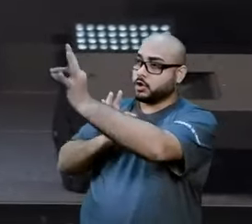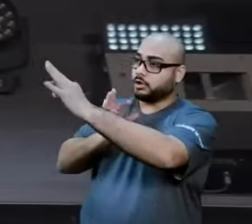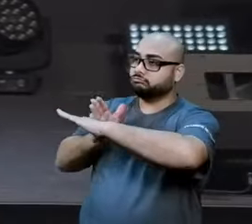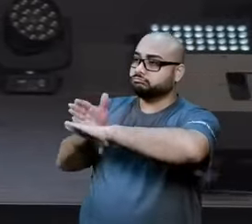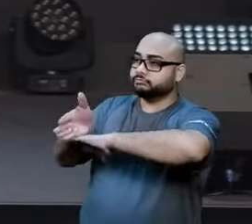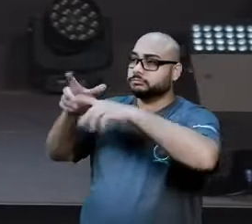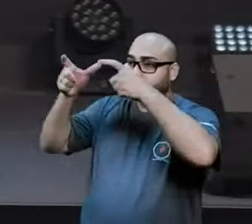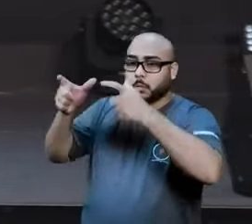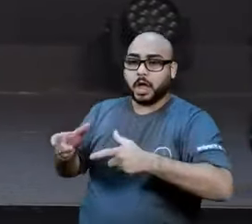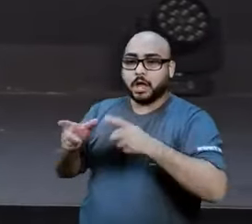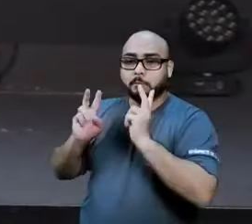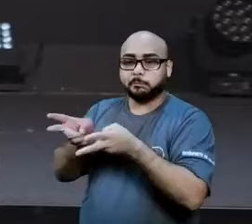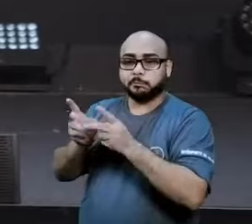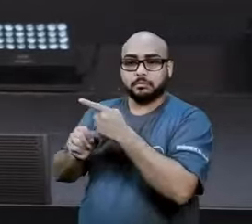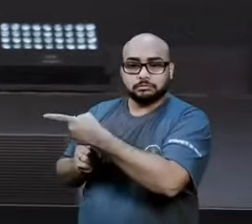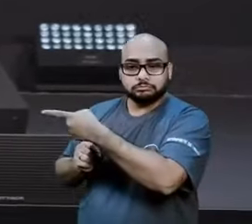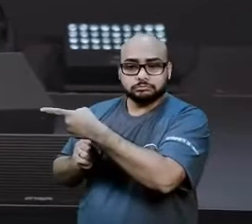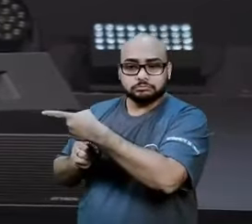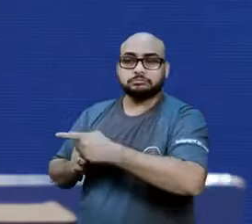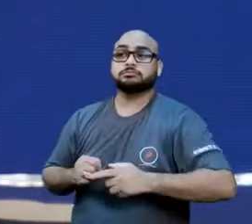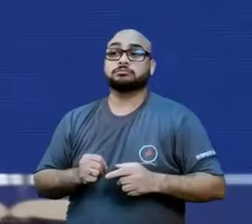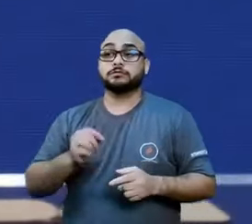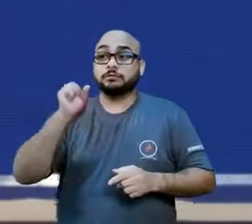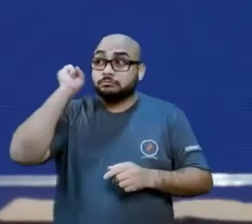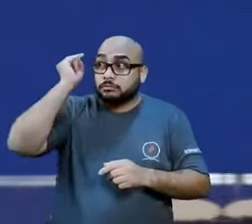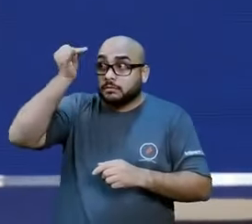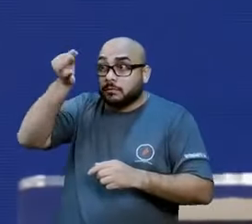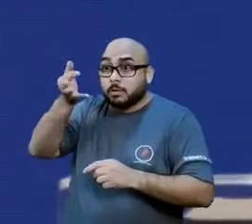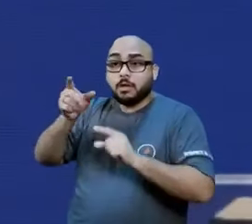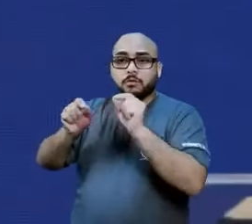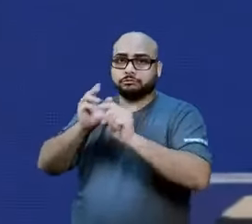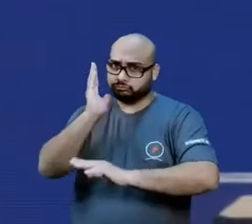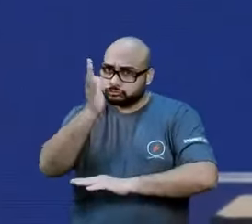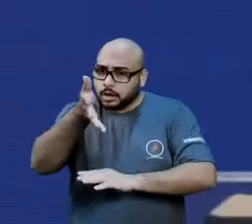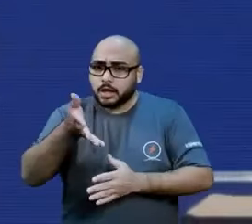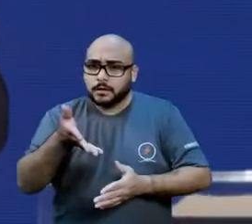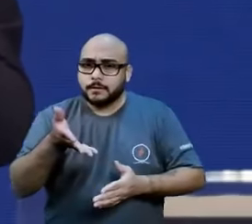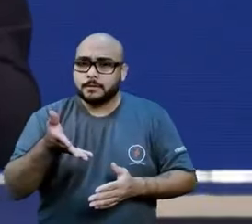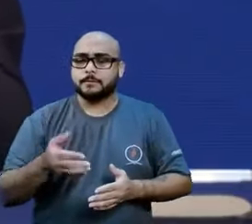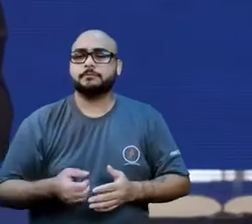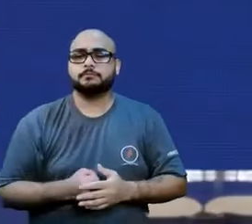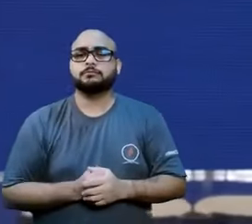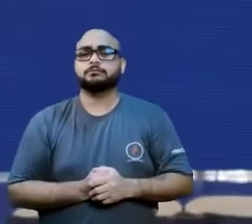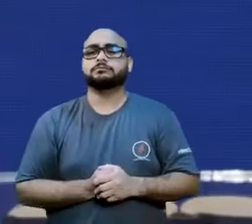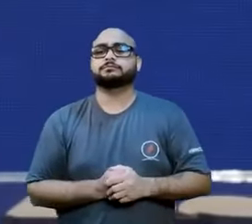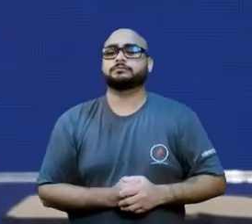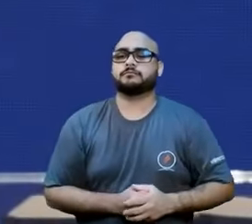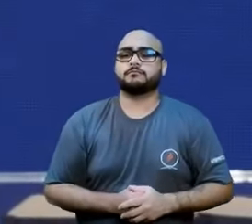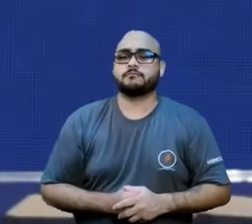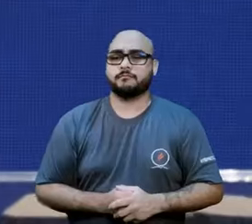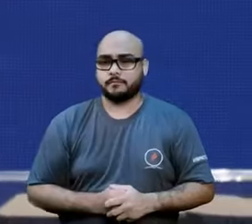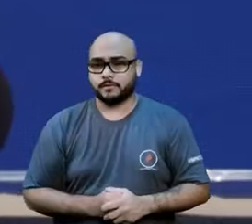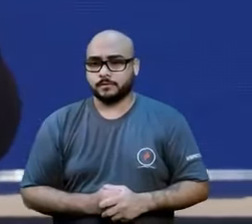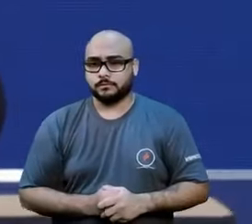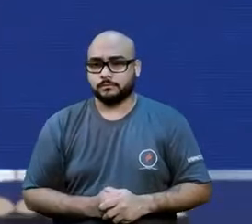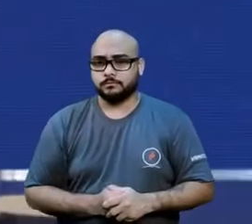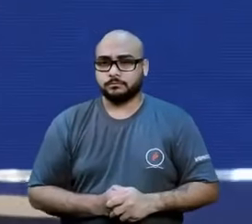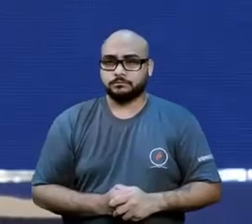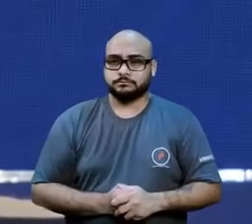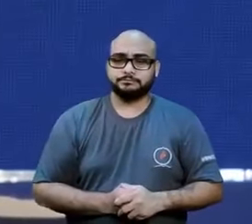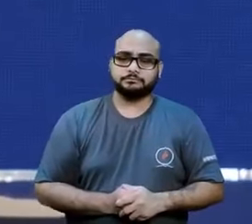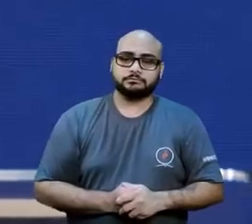primeira vigília da noite que é entre 6 18 e 21 horas